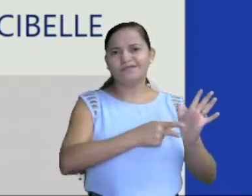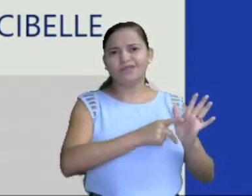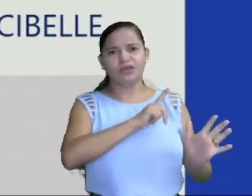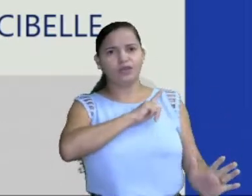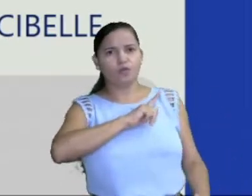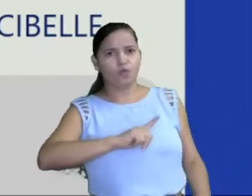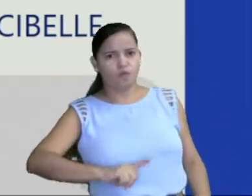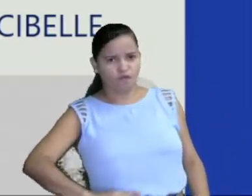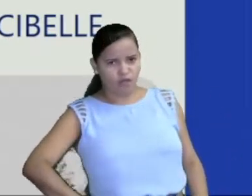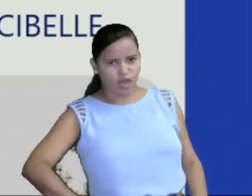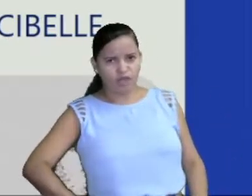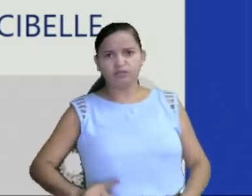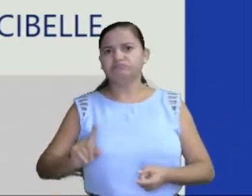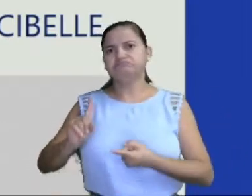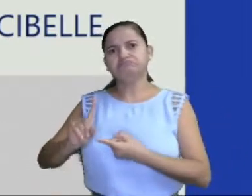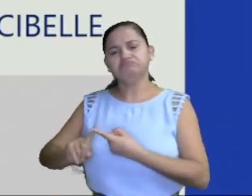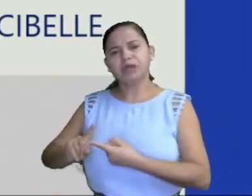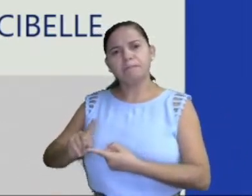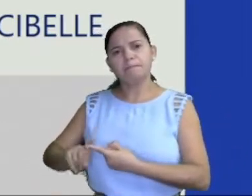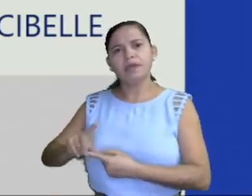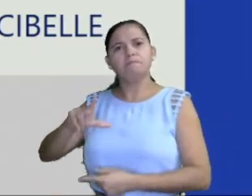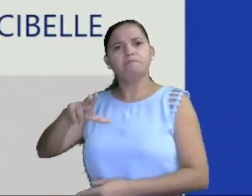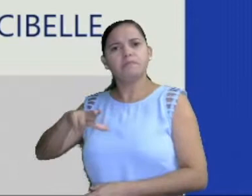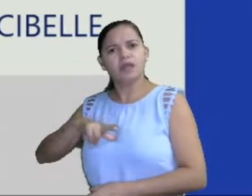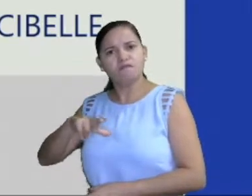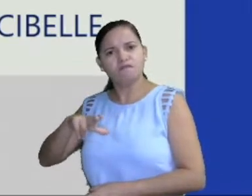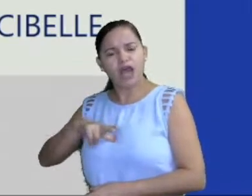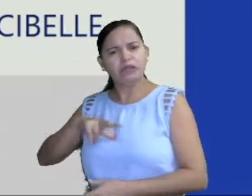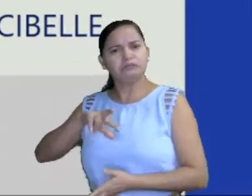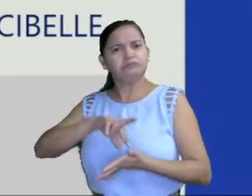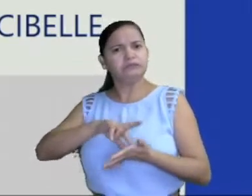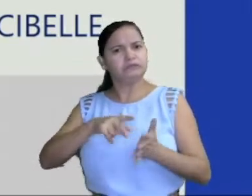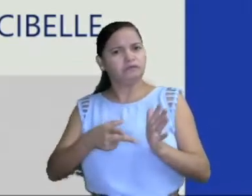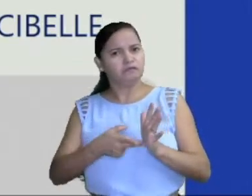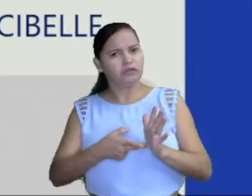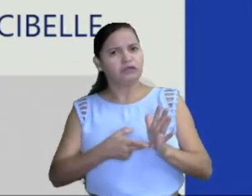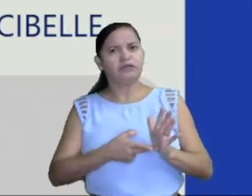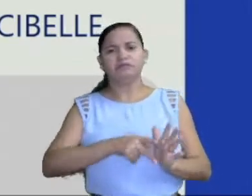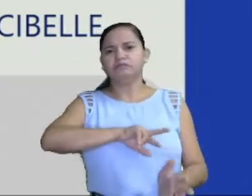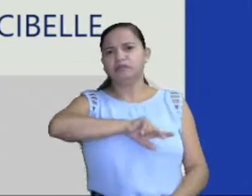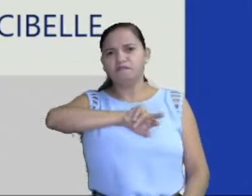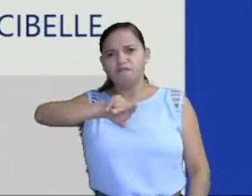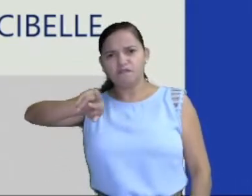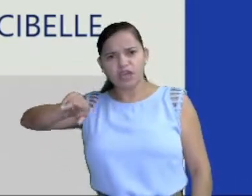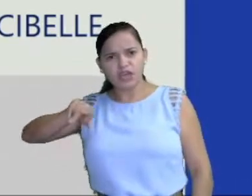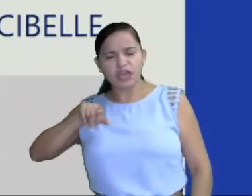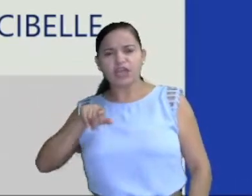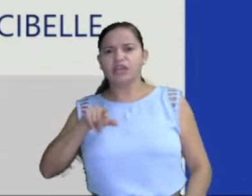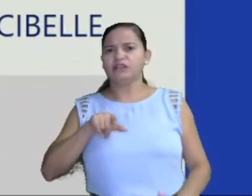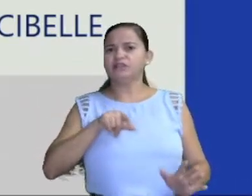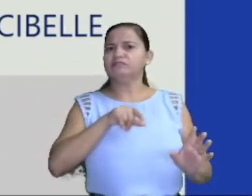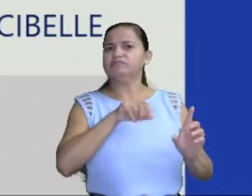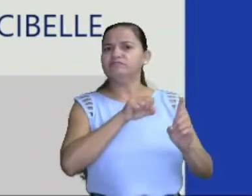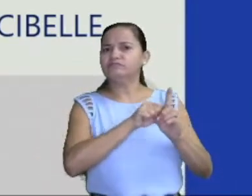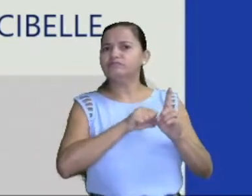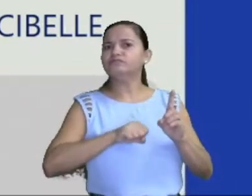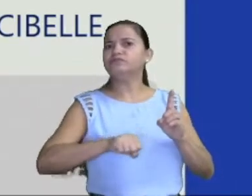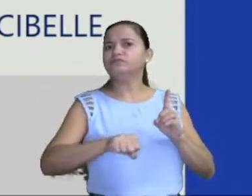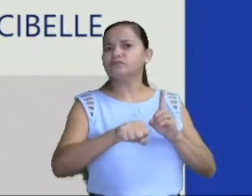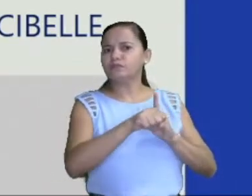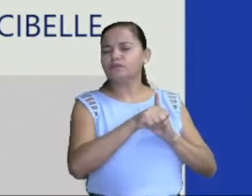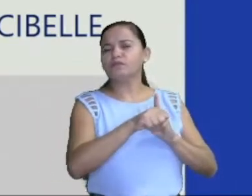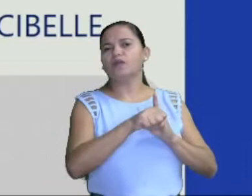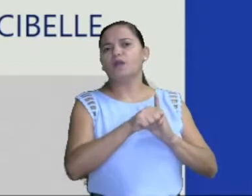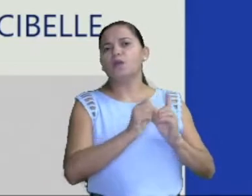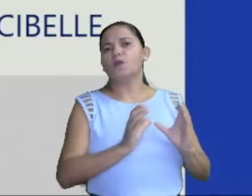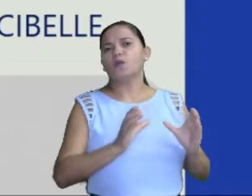funções, significados, a sua ausência para diferentes sujeitos históricos e grupos sociais,